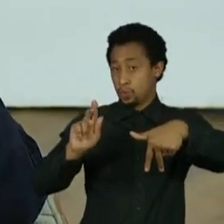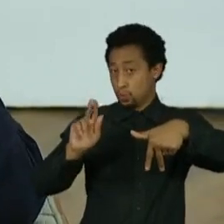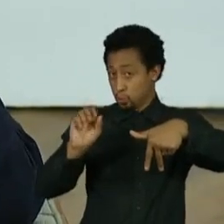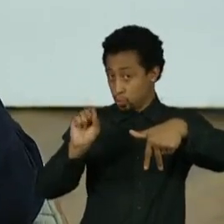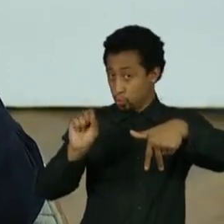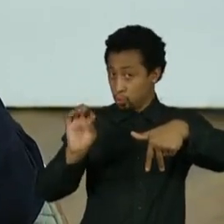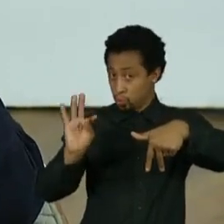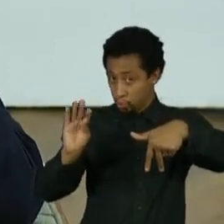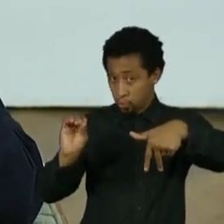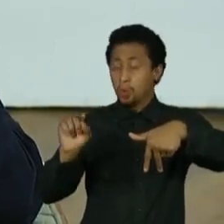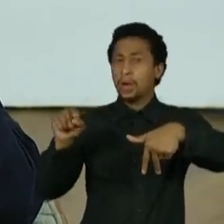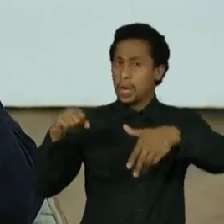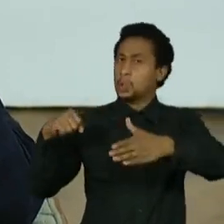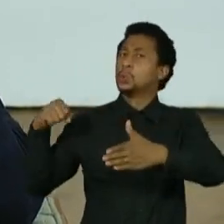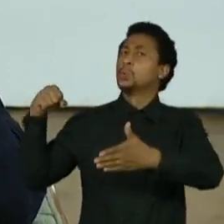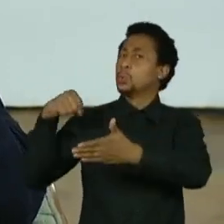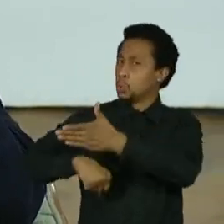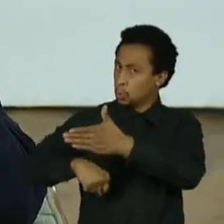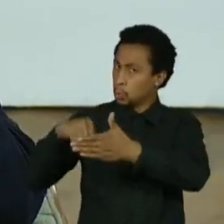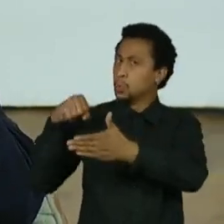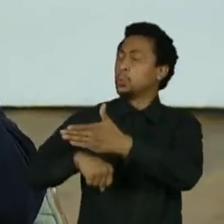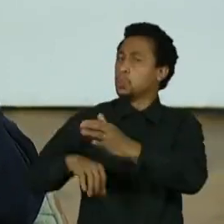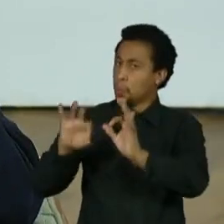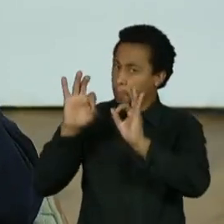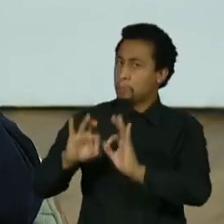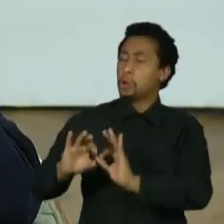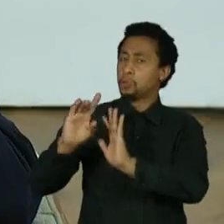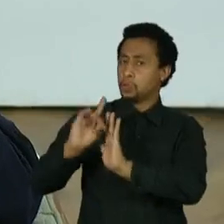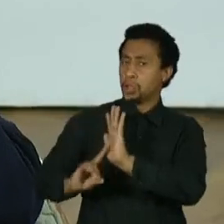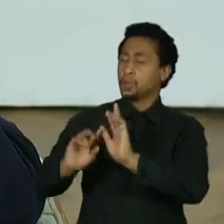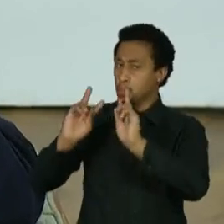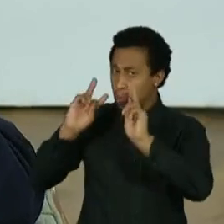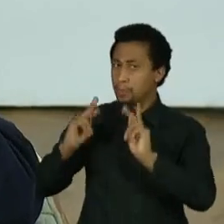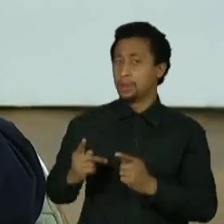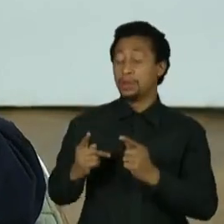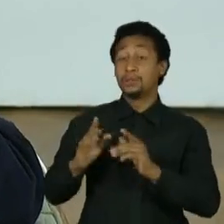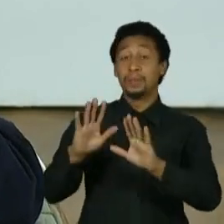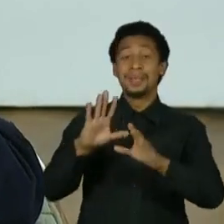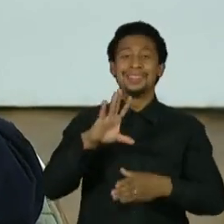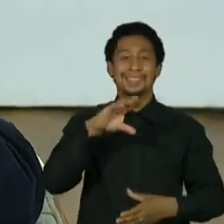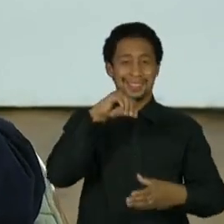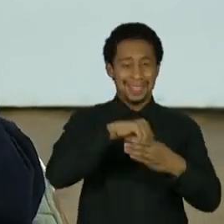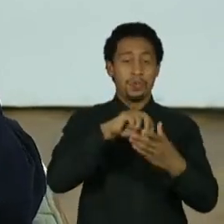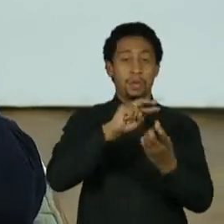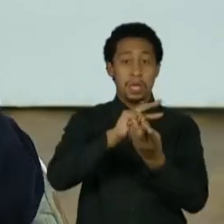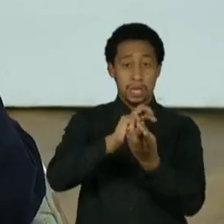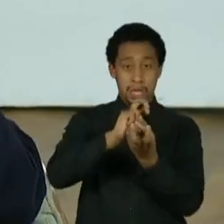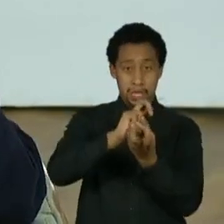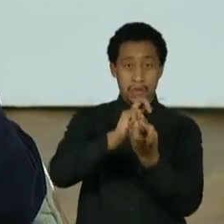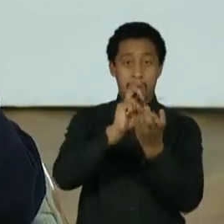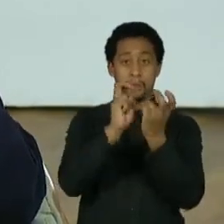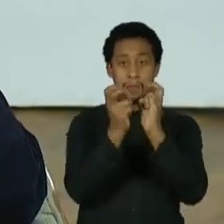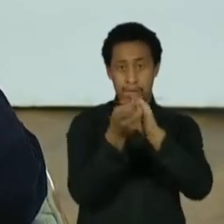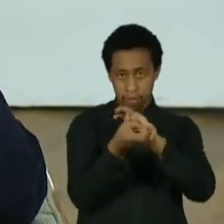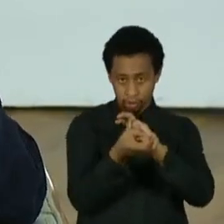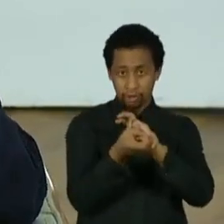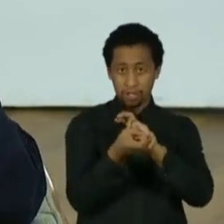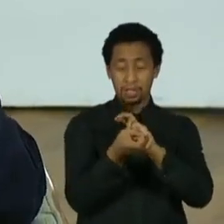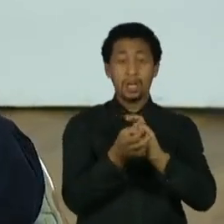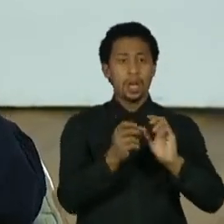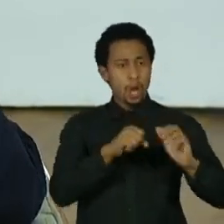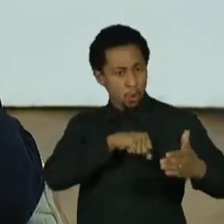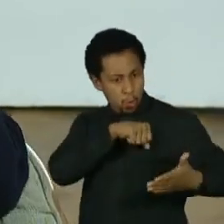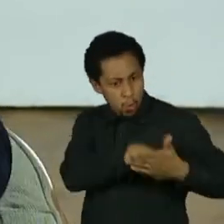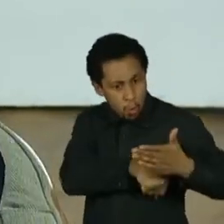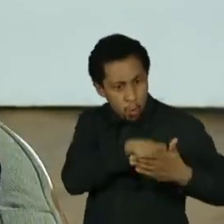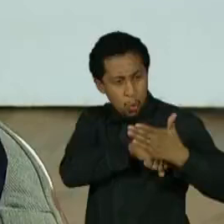humanos. E no Itamaraty, assumir direitos humanos não ajuda muito a carreira. Mas o Lindgren teve a